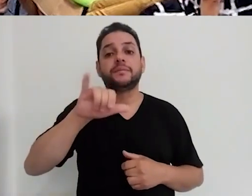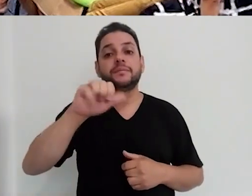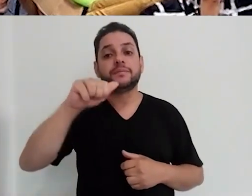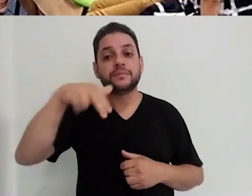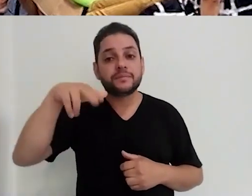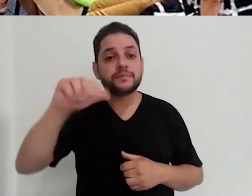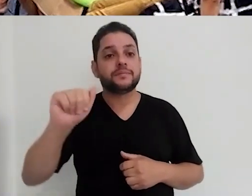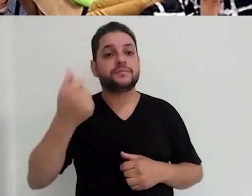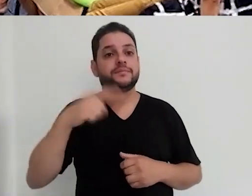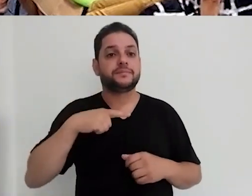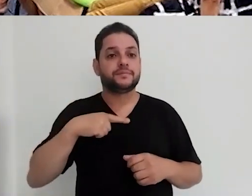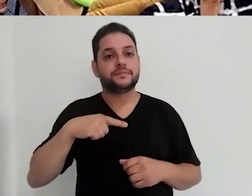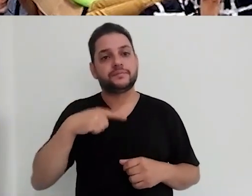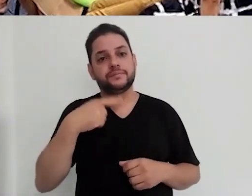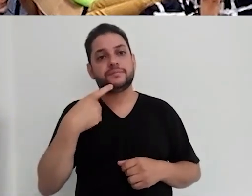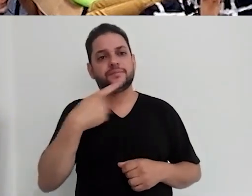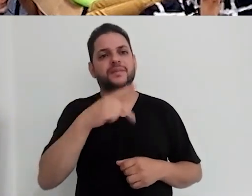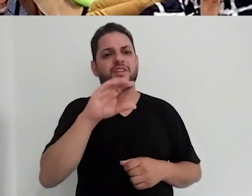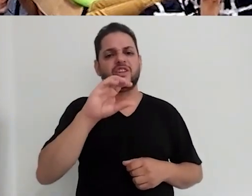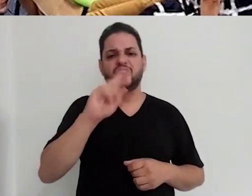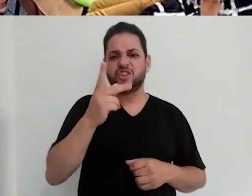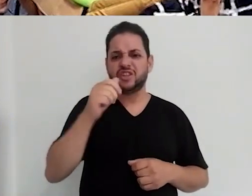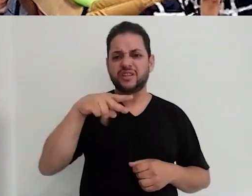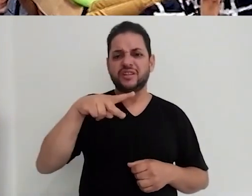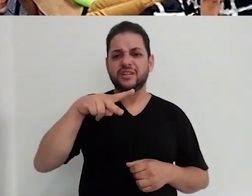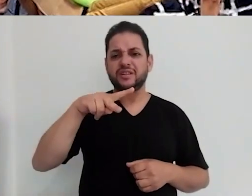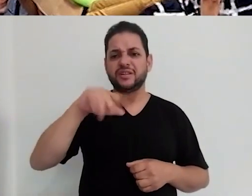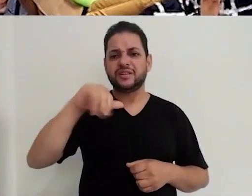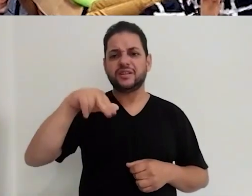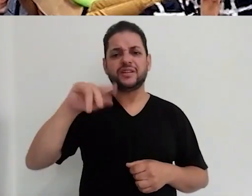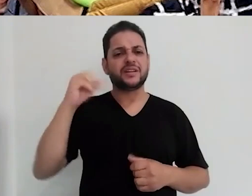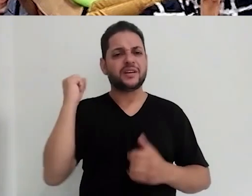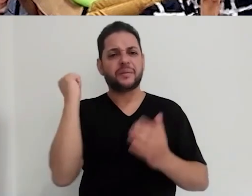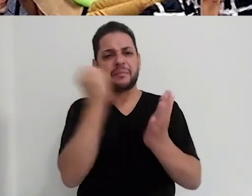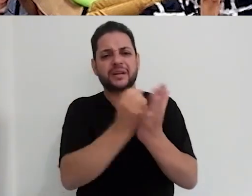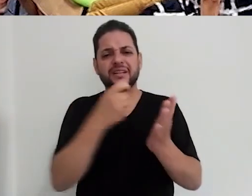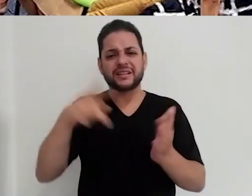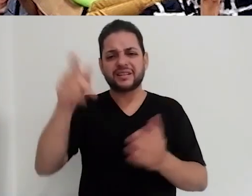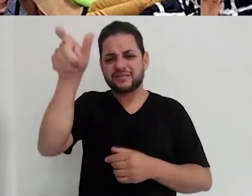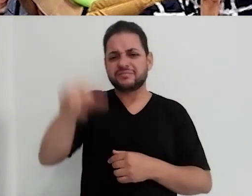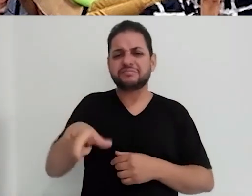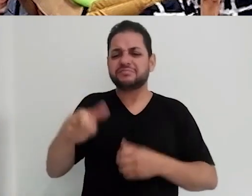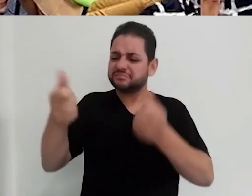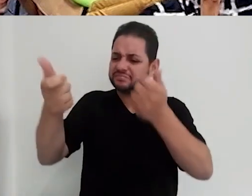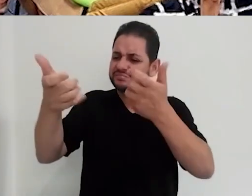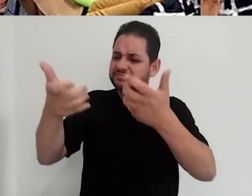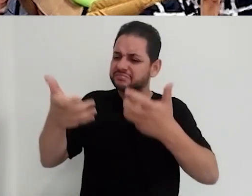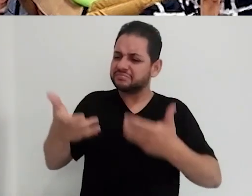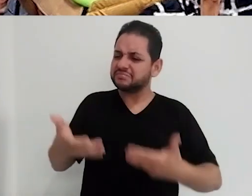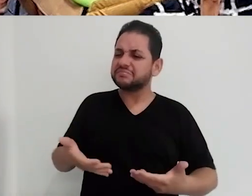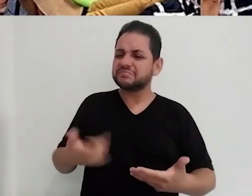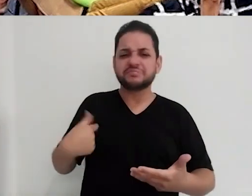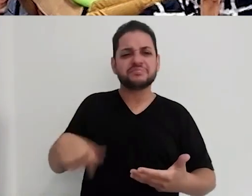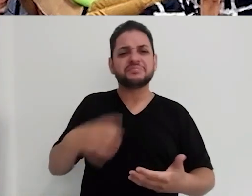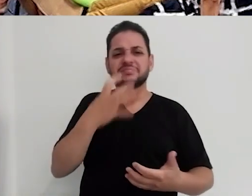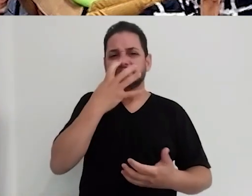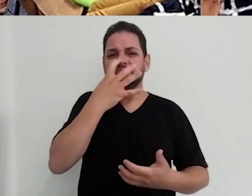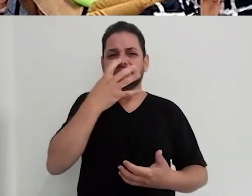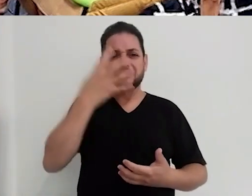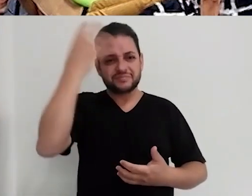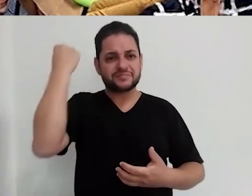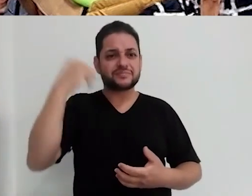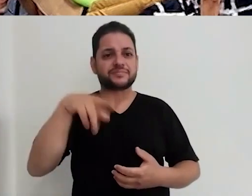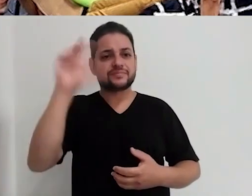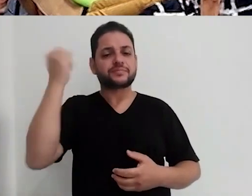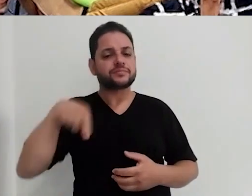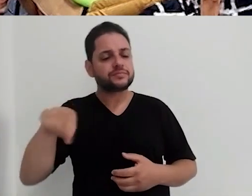Friedenbach, foi assassinada pelo Champinha e os comparsas dele, ele me deu uma lição de entrevista que eu nunca mais esqueci. Ele começou a